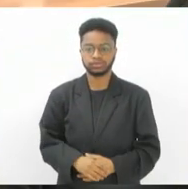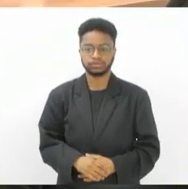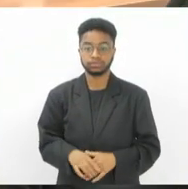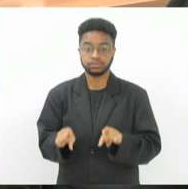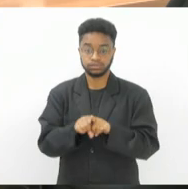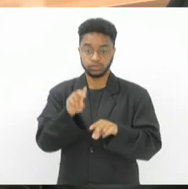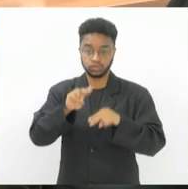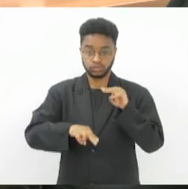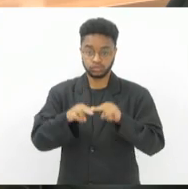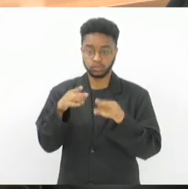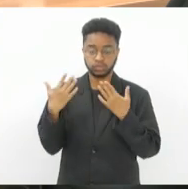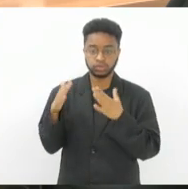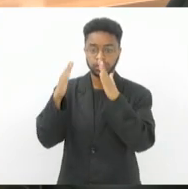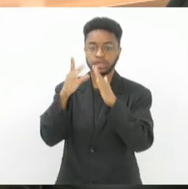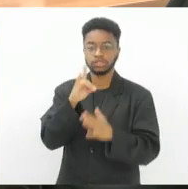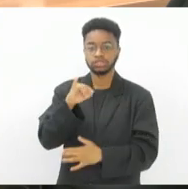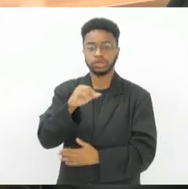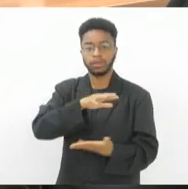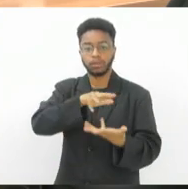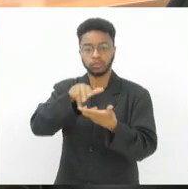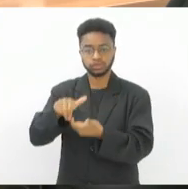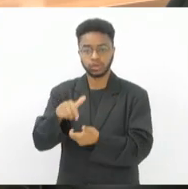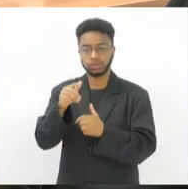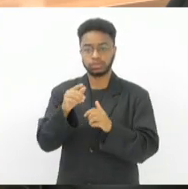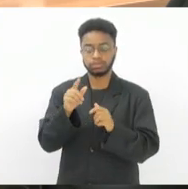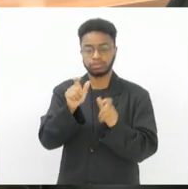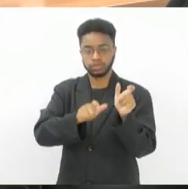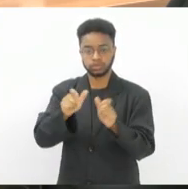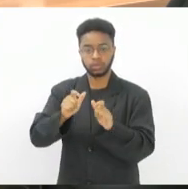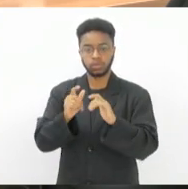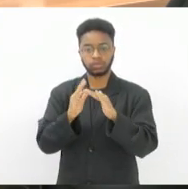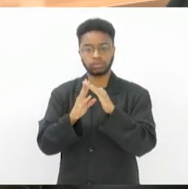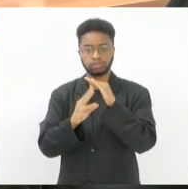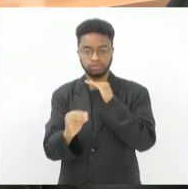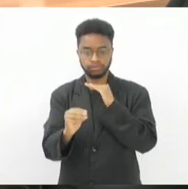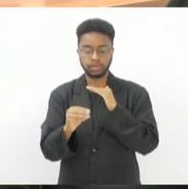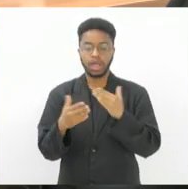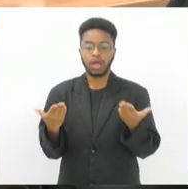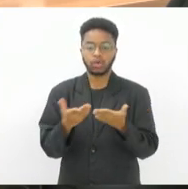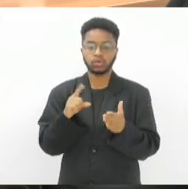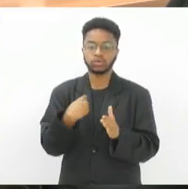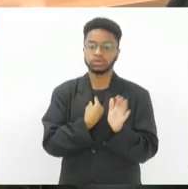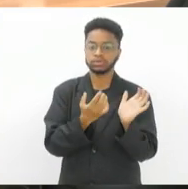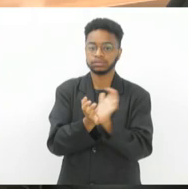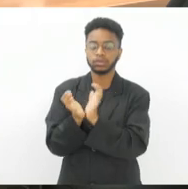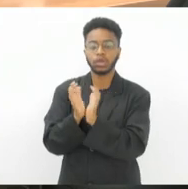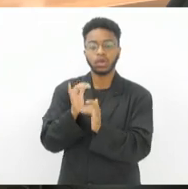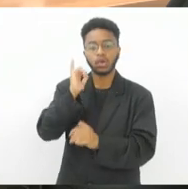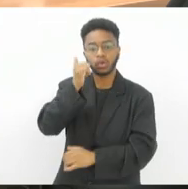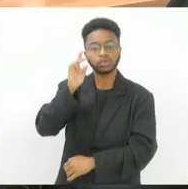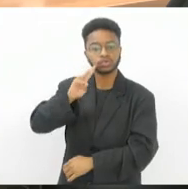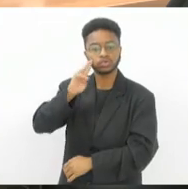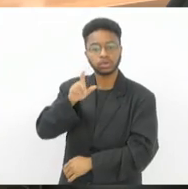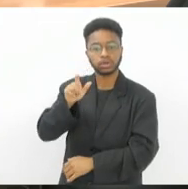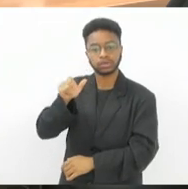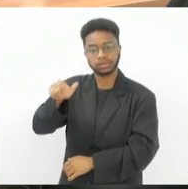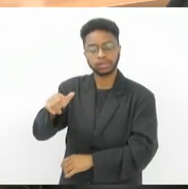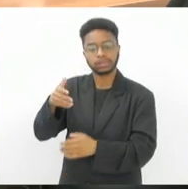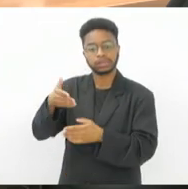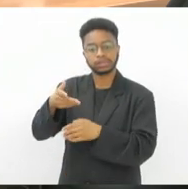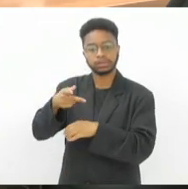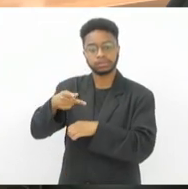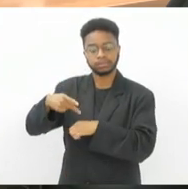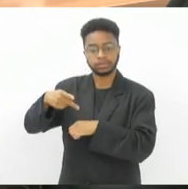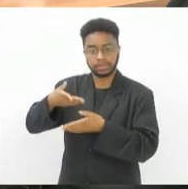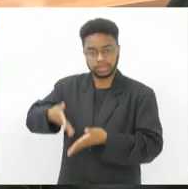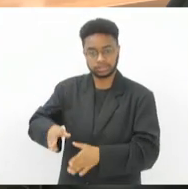junho é comemorado o Dia Mundial do Refugiado. E hoje nossa equipe vai contar a história de um romeno que chegou ao Brasil há 70 anos